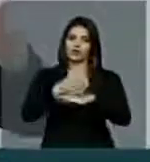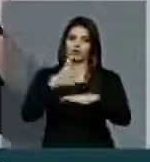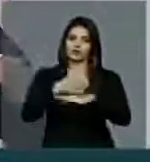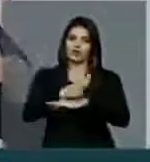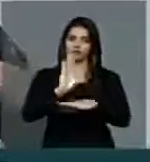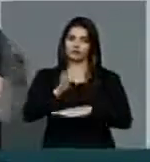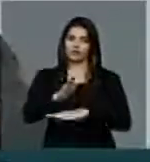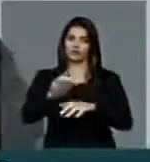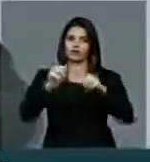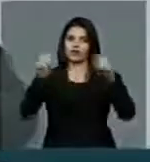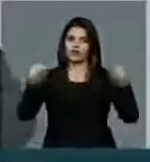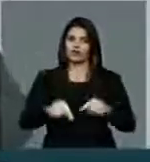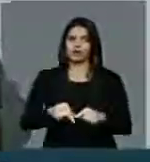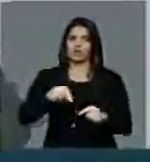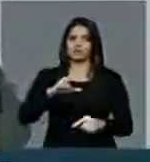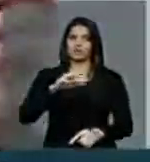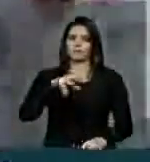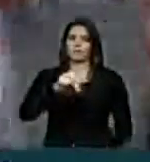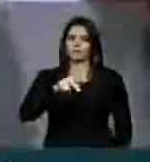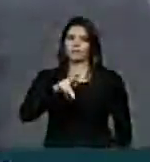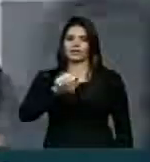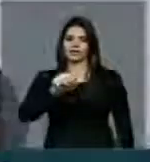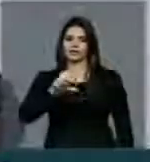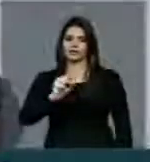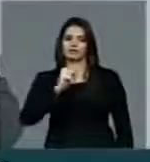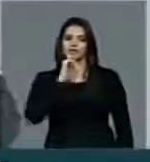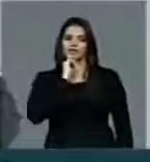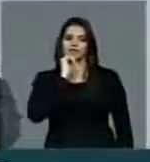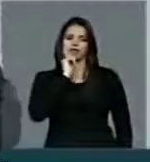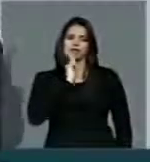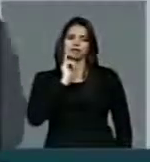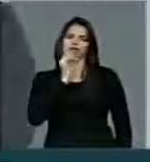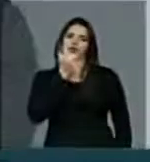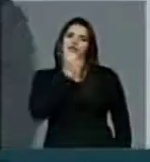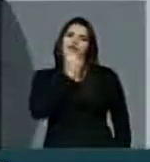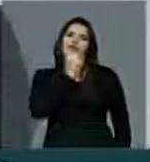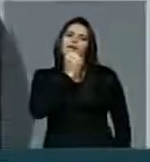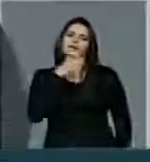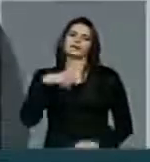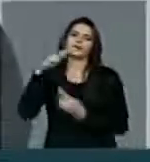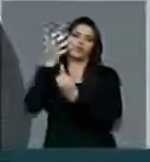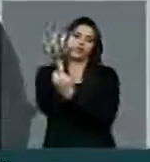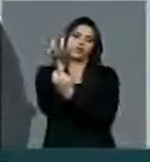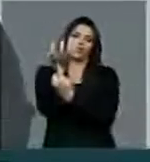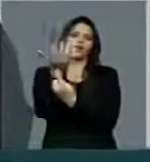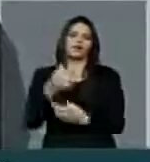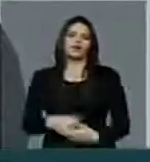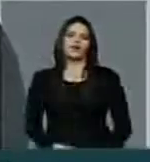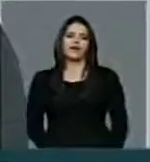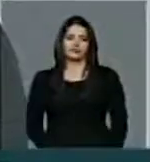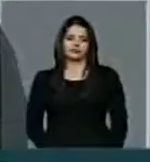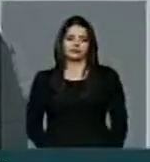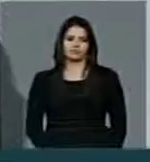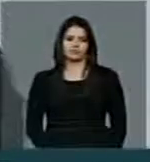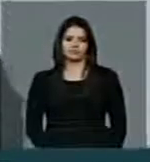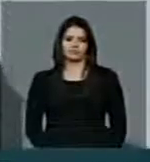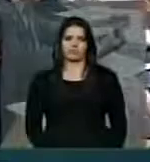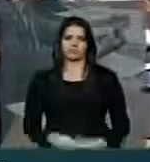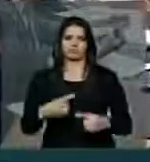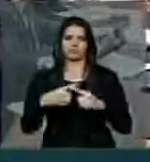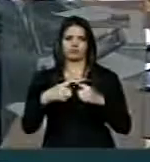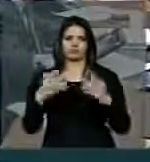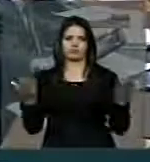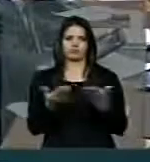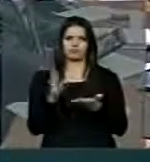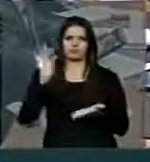foram mapeadas, que não foram cobertas pelas imagens de satélite. Nós estamos comprando essas áreas. Estamos consolidando